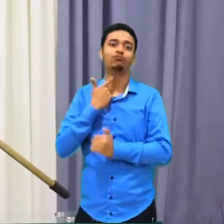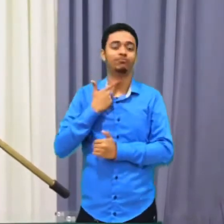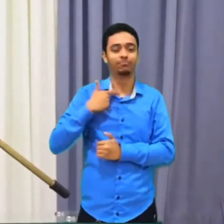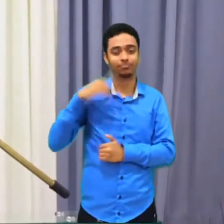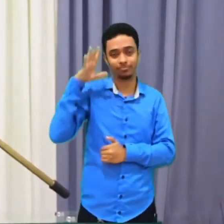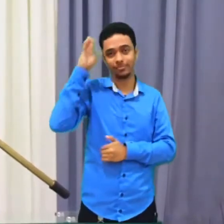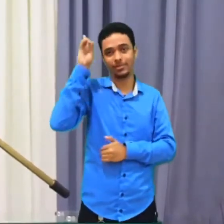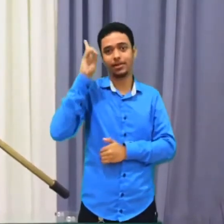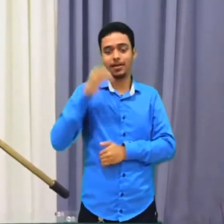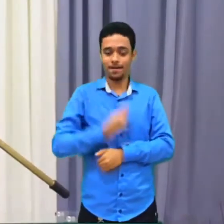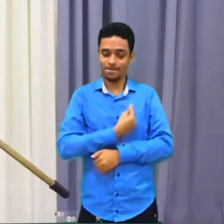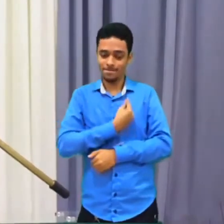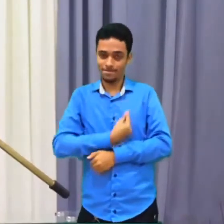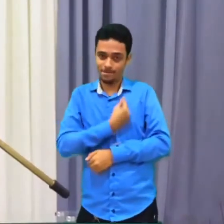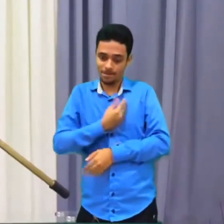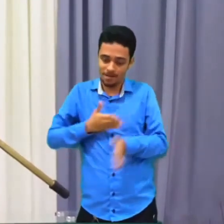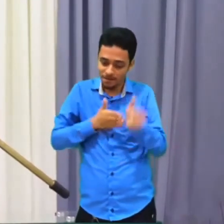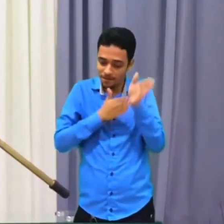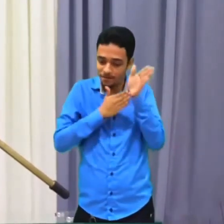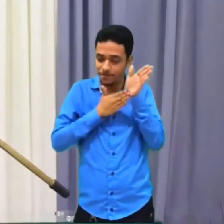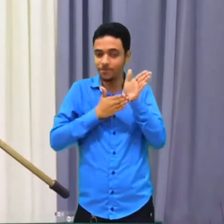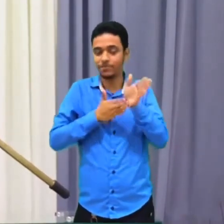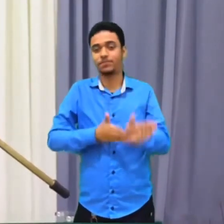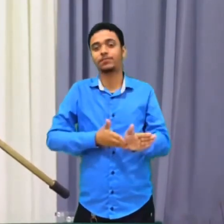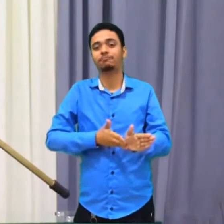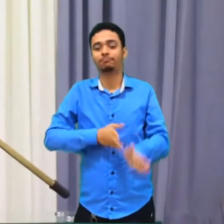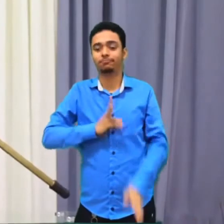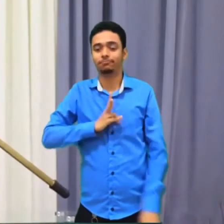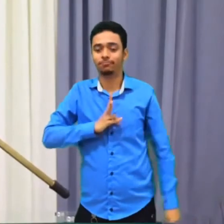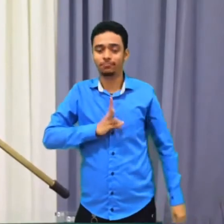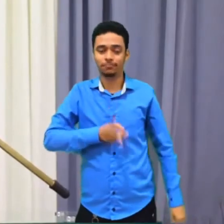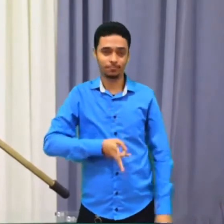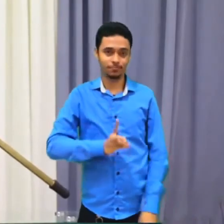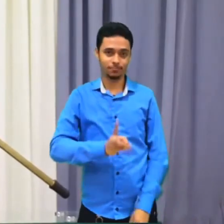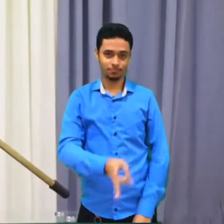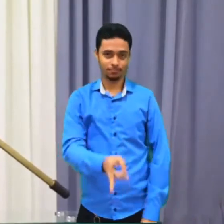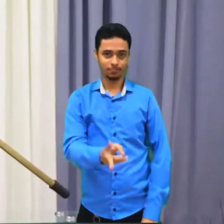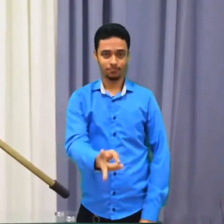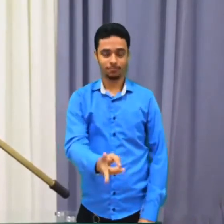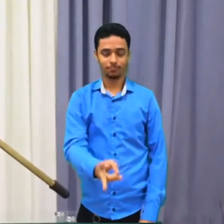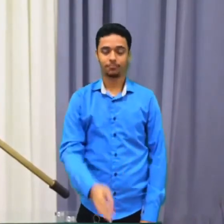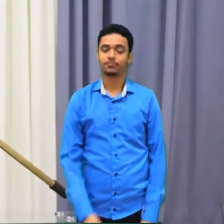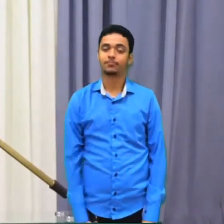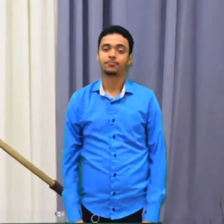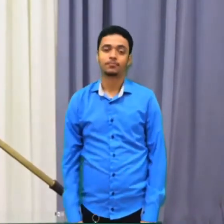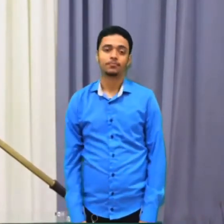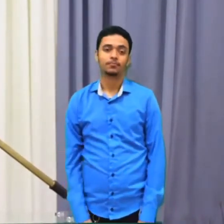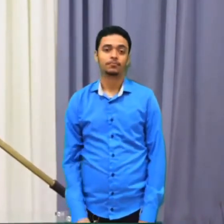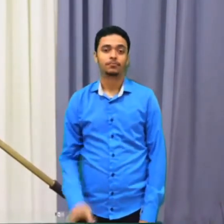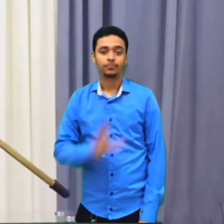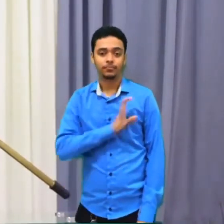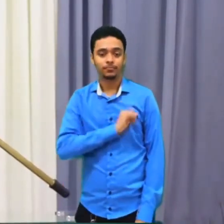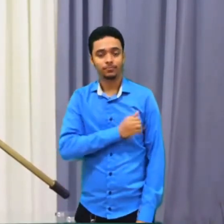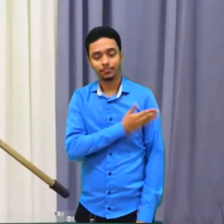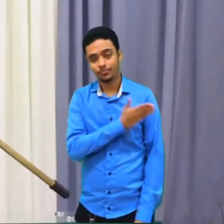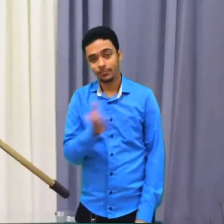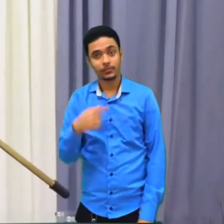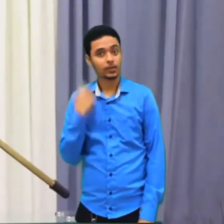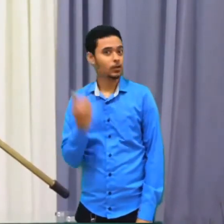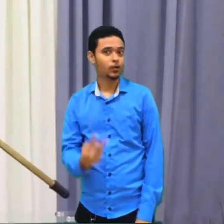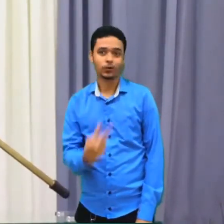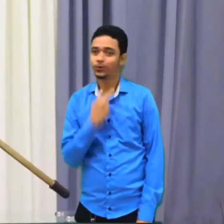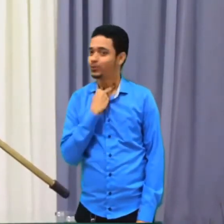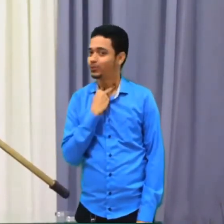Deus permanece para sempre. Queridos, nós não devemos